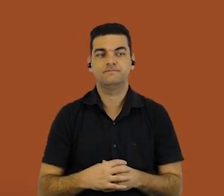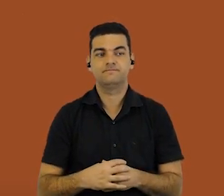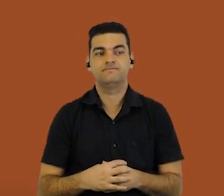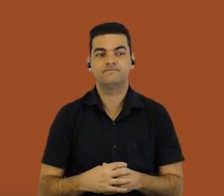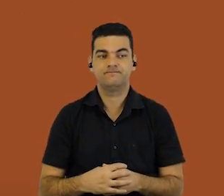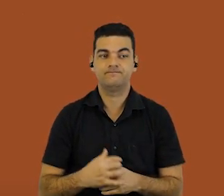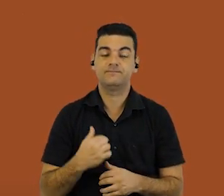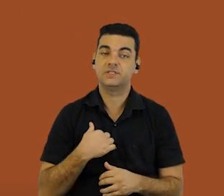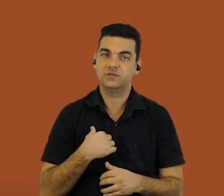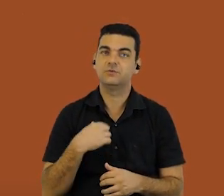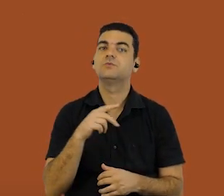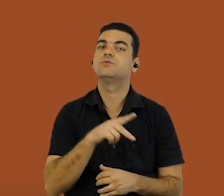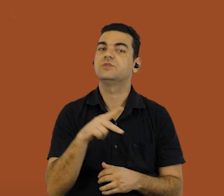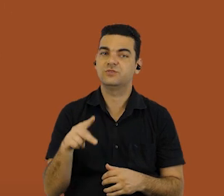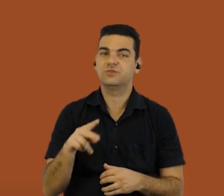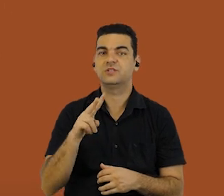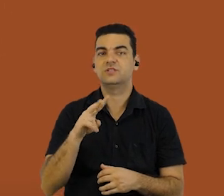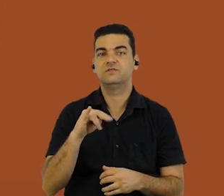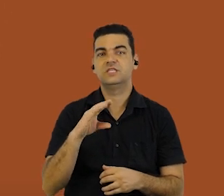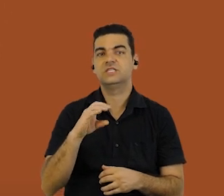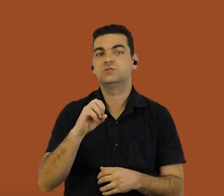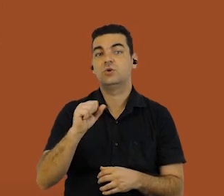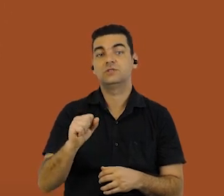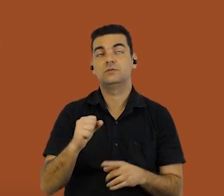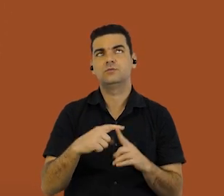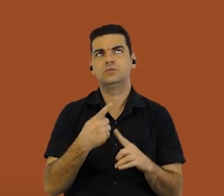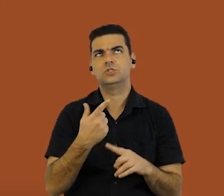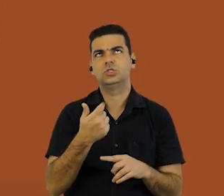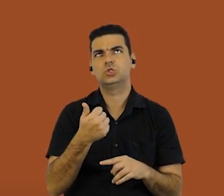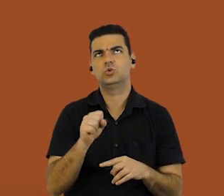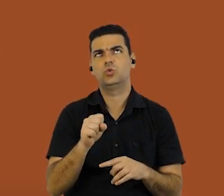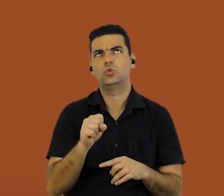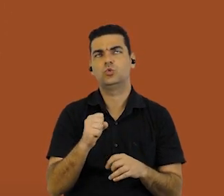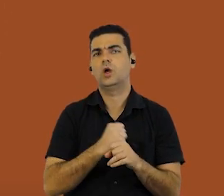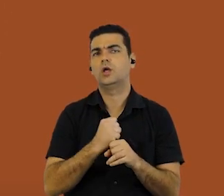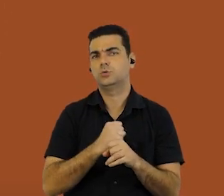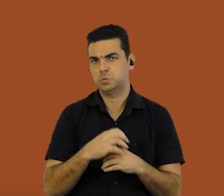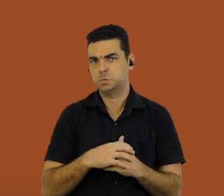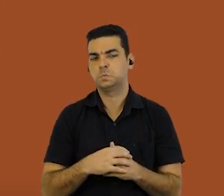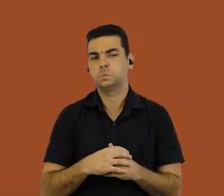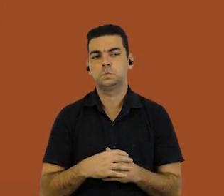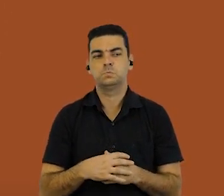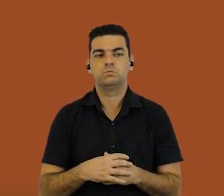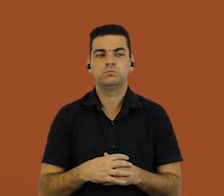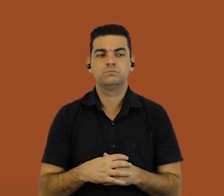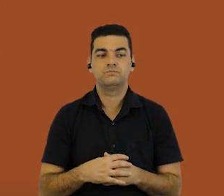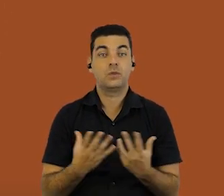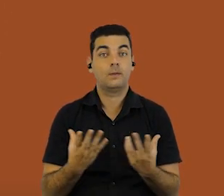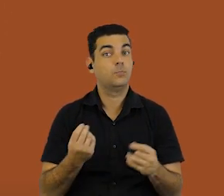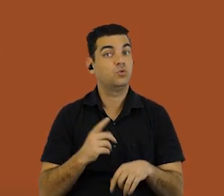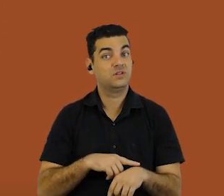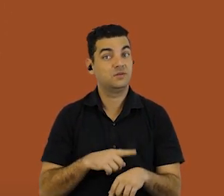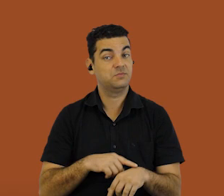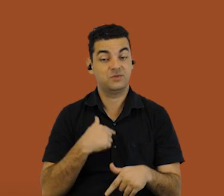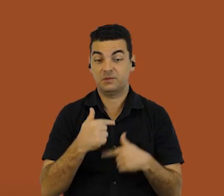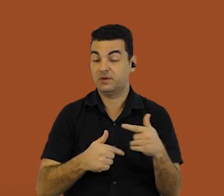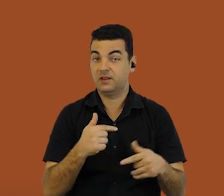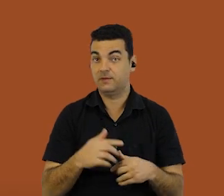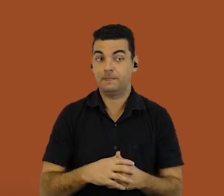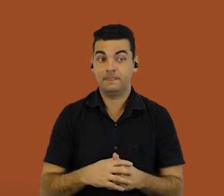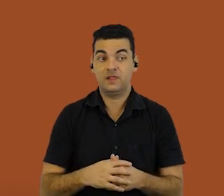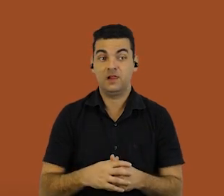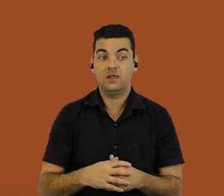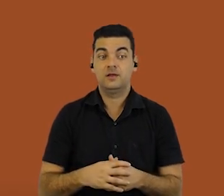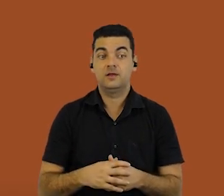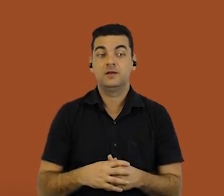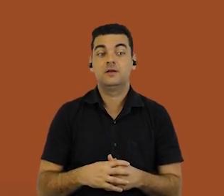Sou professora da Universidade Federal de Viçosa durante 18 anos. Então, é muito tempo, né? Mas